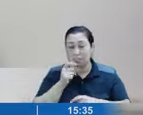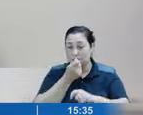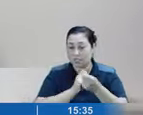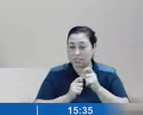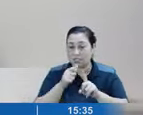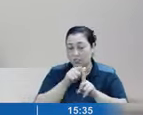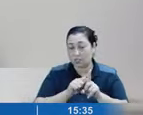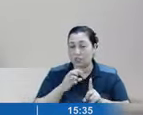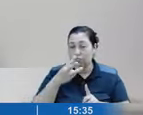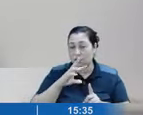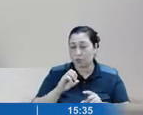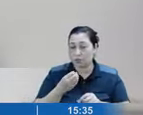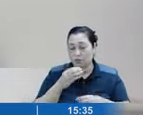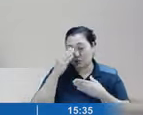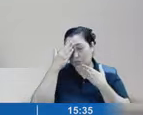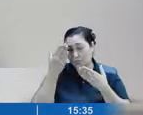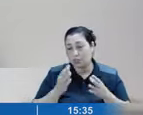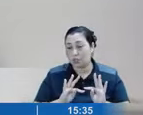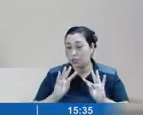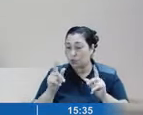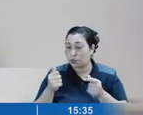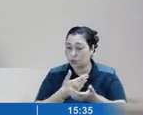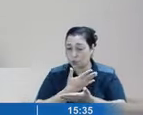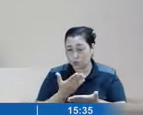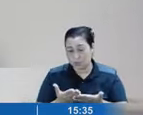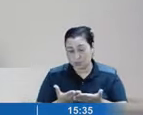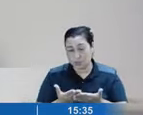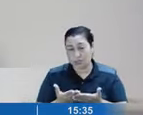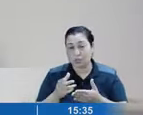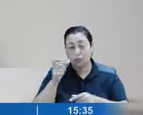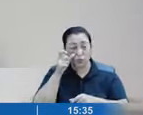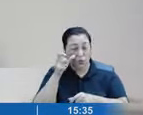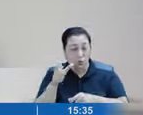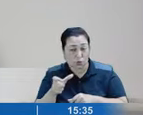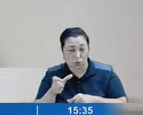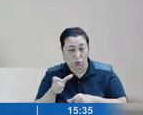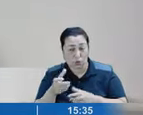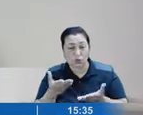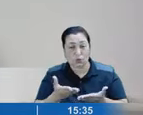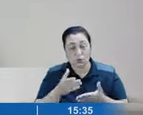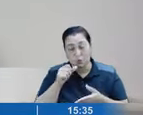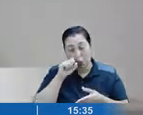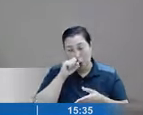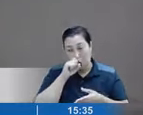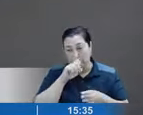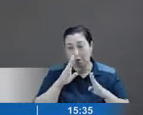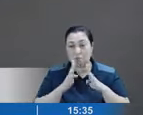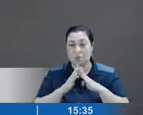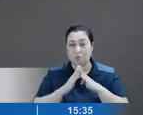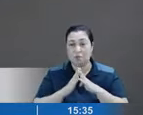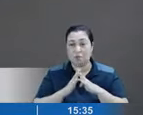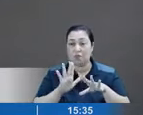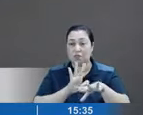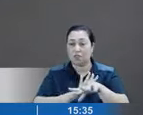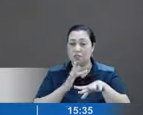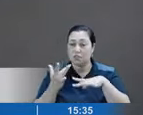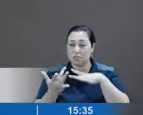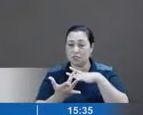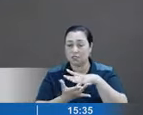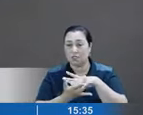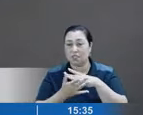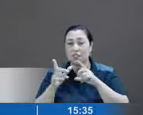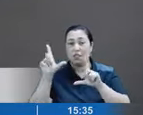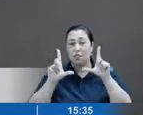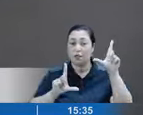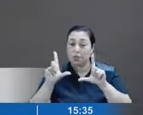do mês de março. Agradecemos a todos aqui presentes, os que estão nos assistindo em suas casas, pelas redes sociais e até